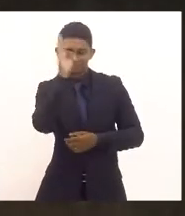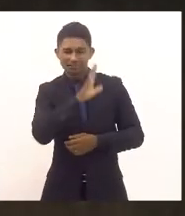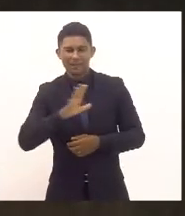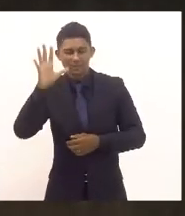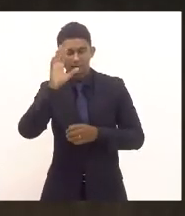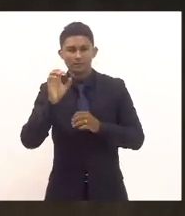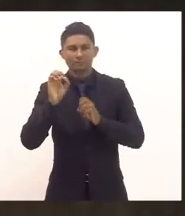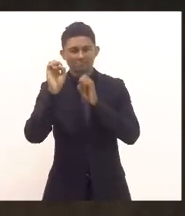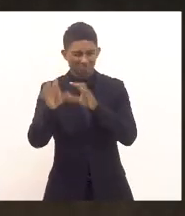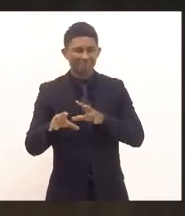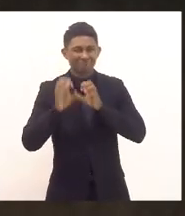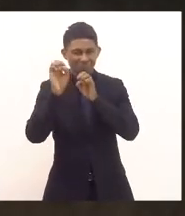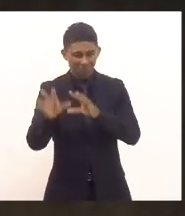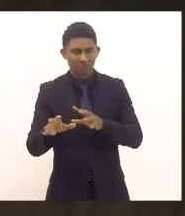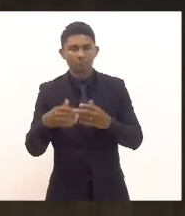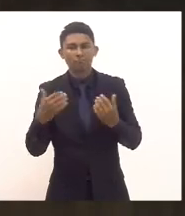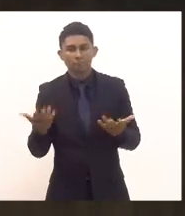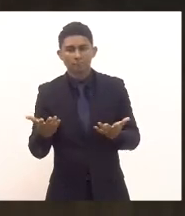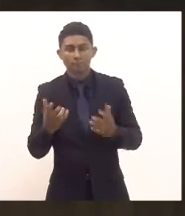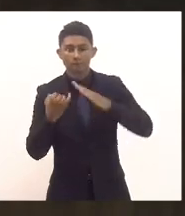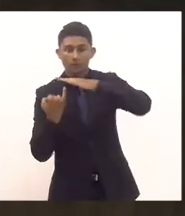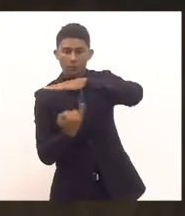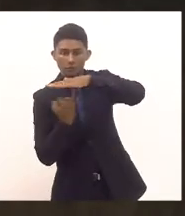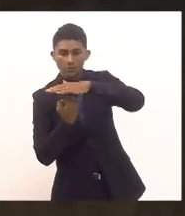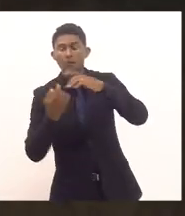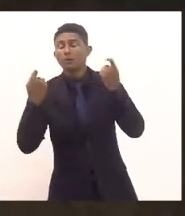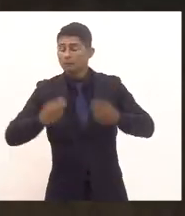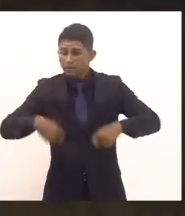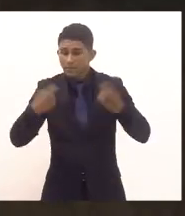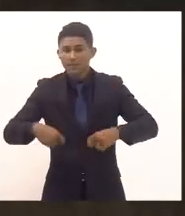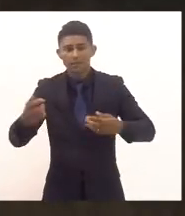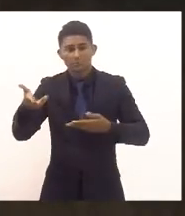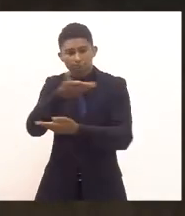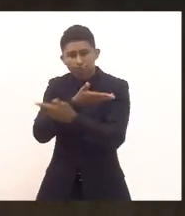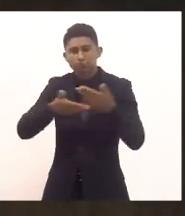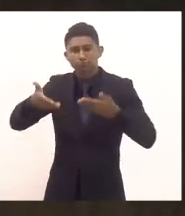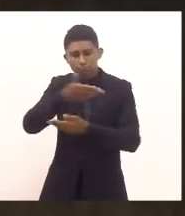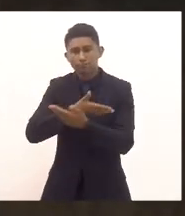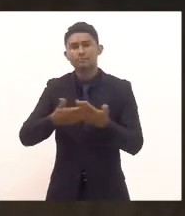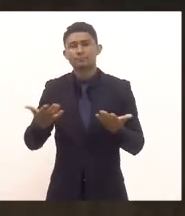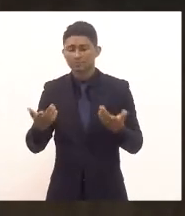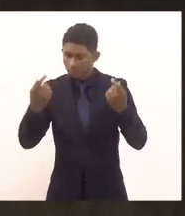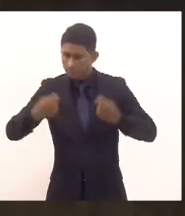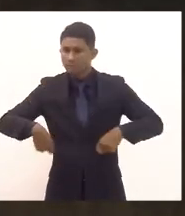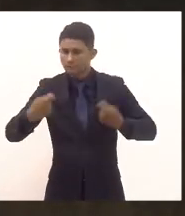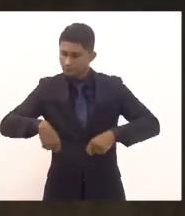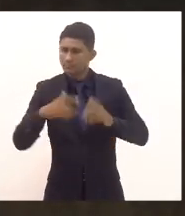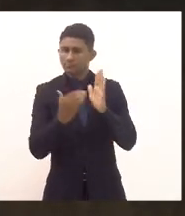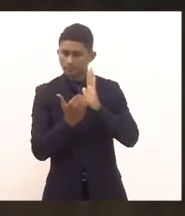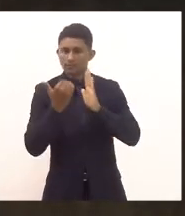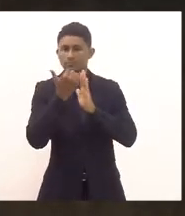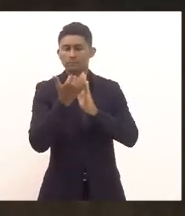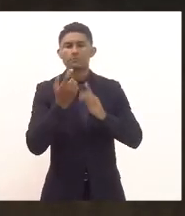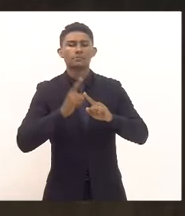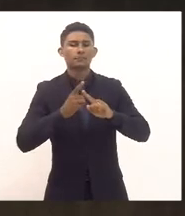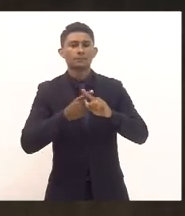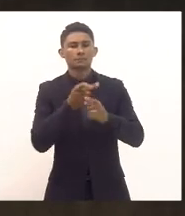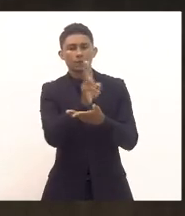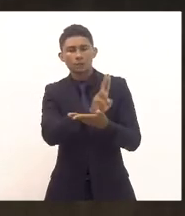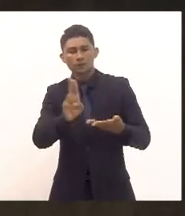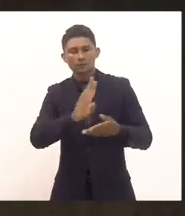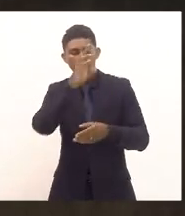de escolaridade e suas instituições devem dialogar mais ter mais com operações a universidade é uma instituição que congrega